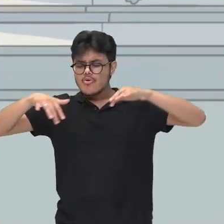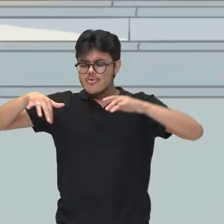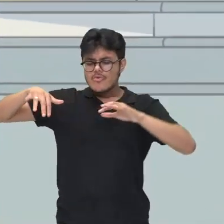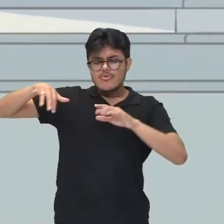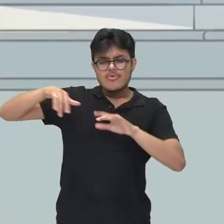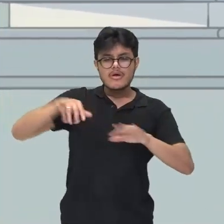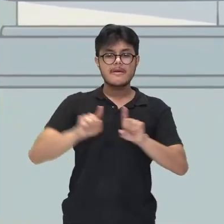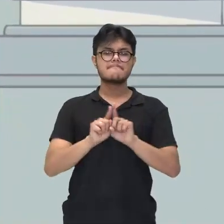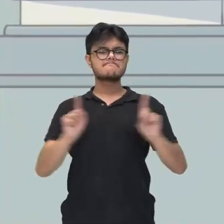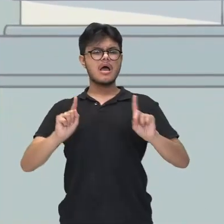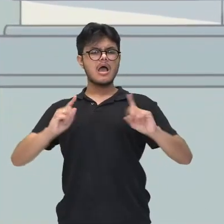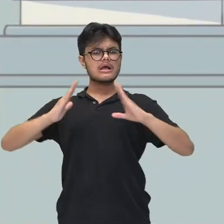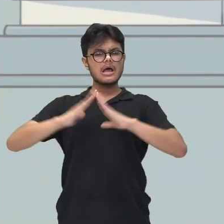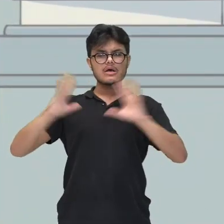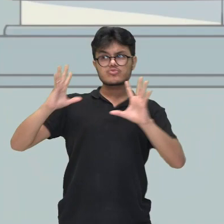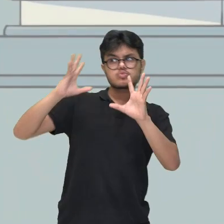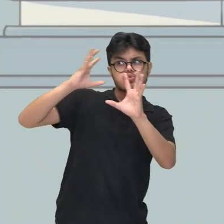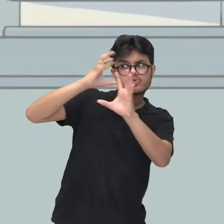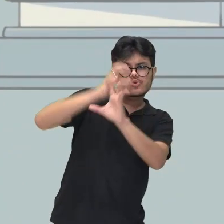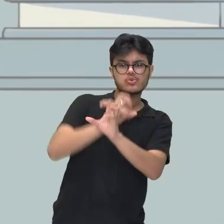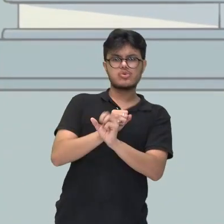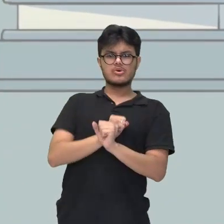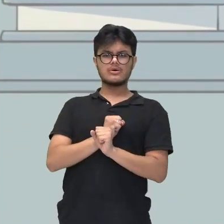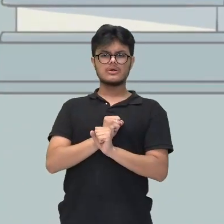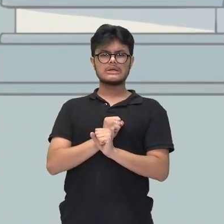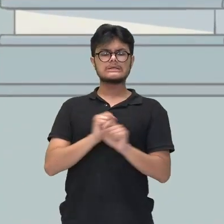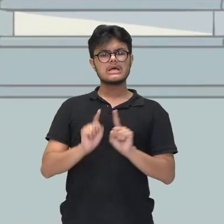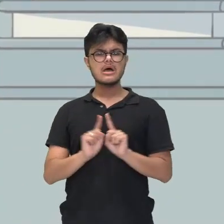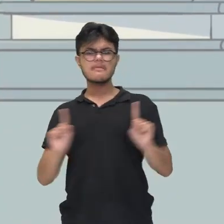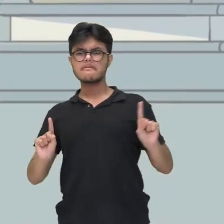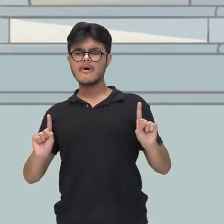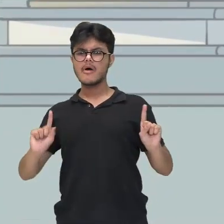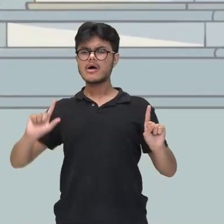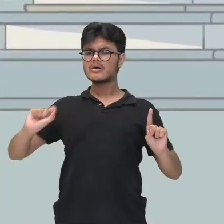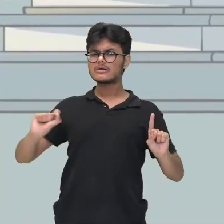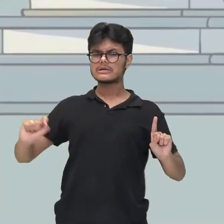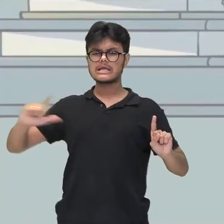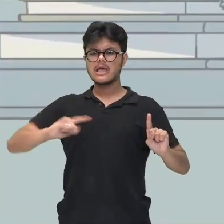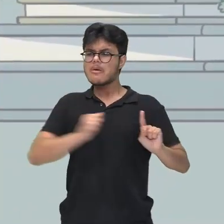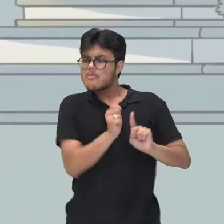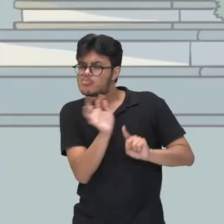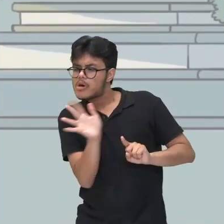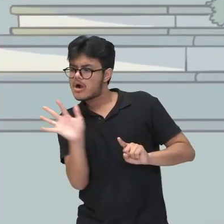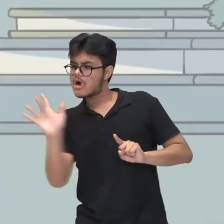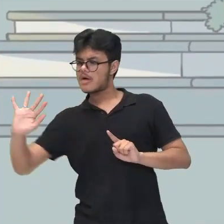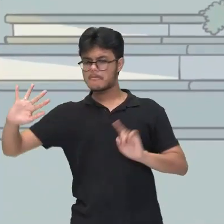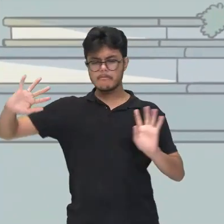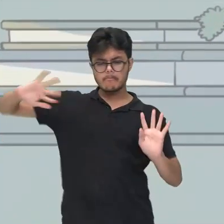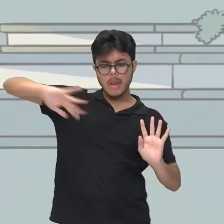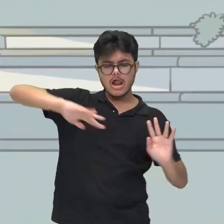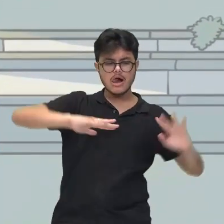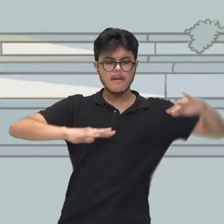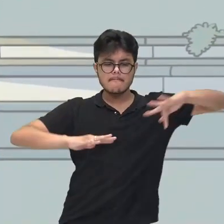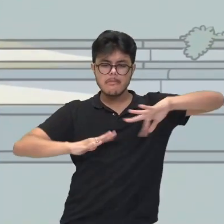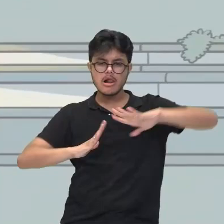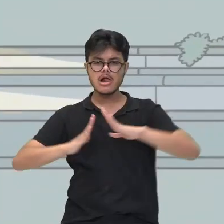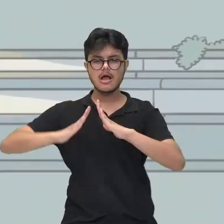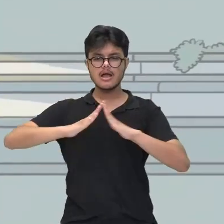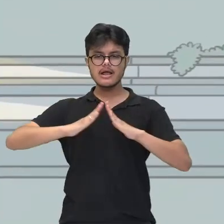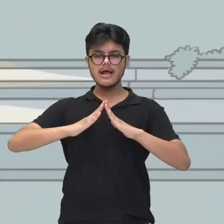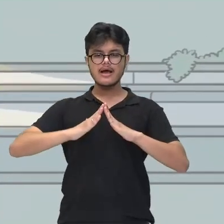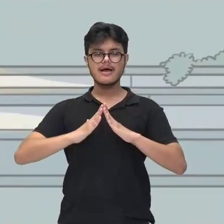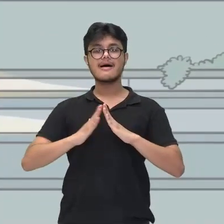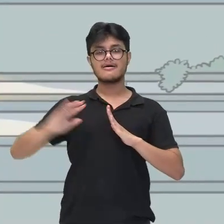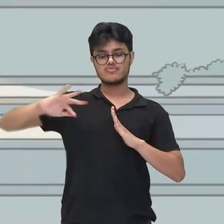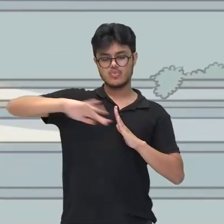a casa escurecia. Ramos intrometidos enfiaram-se pelas frestas das janelas ou roçavam os